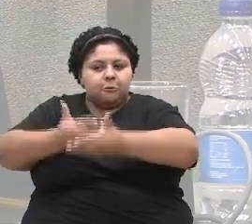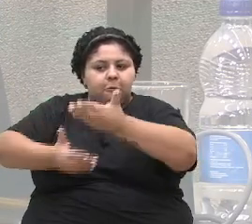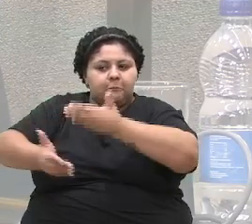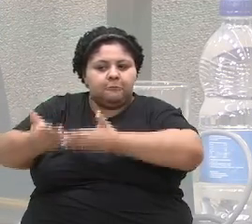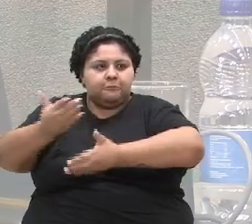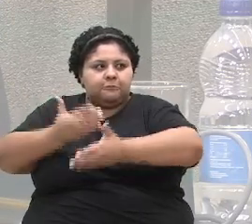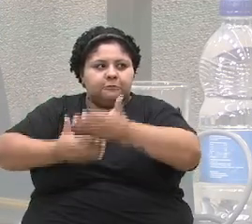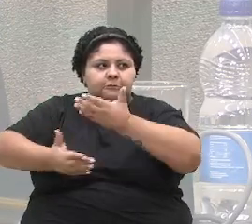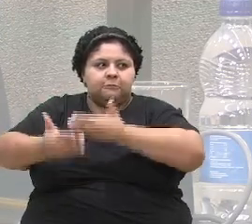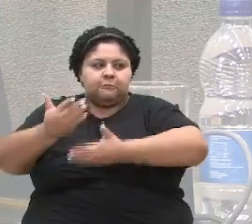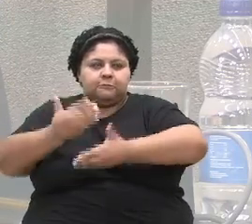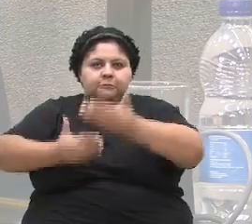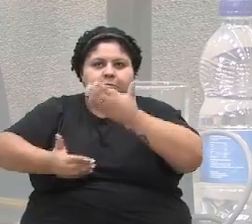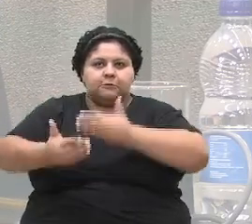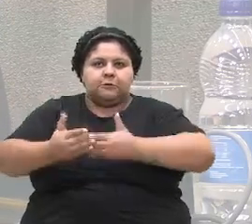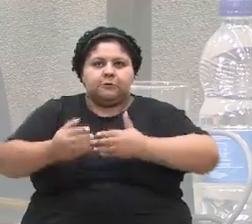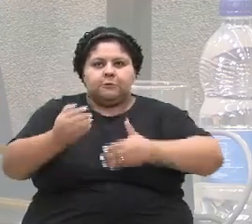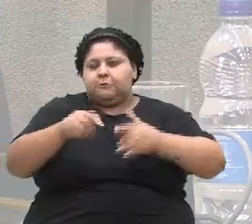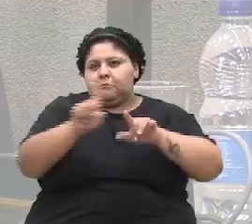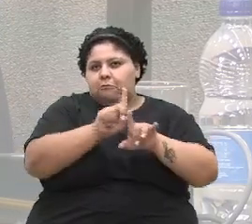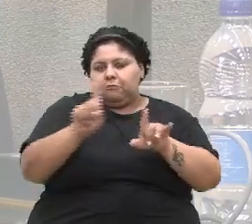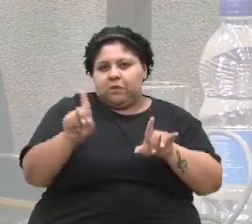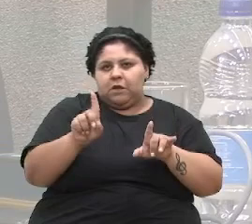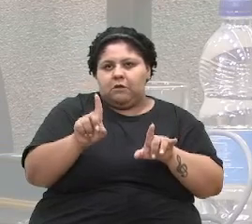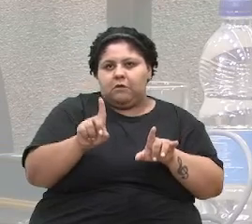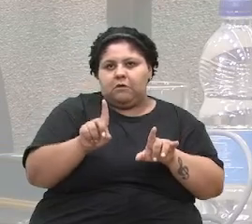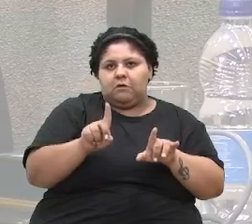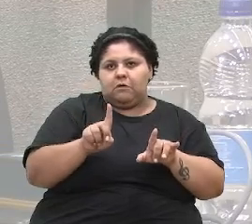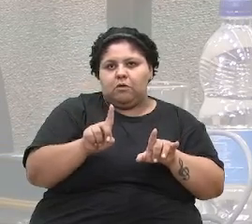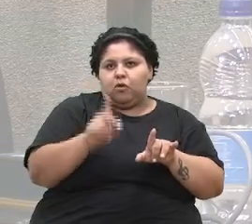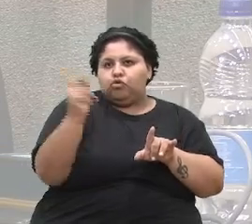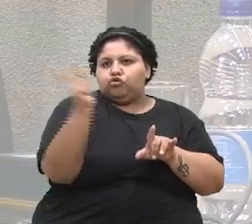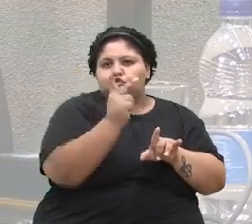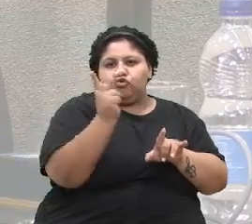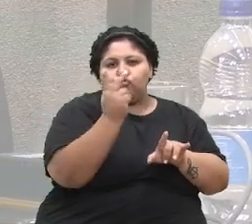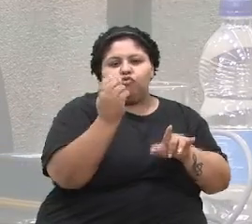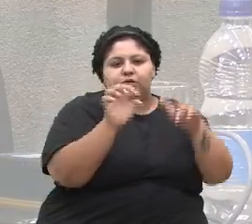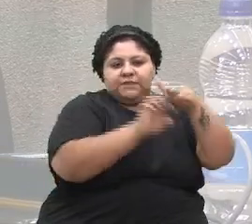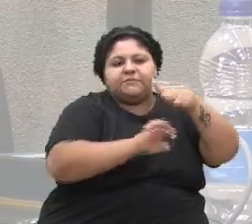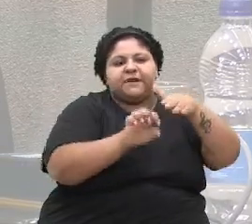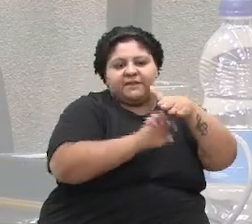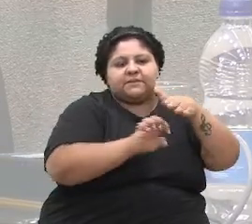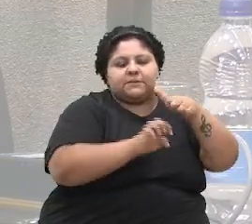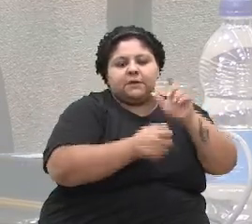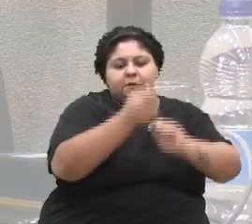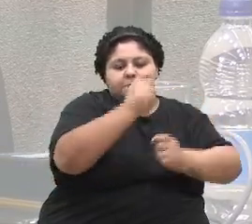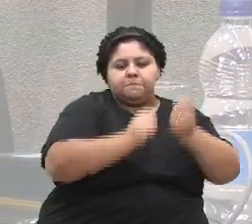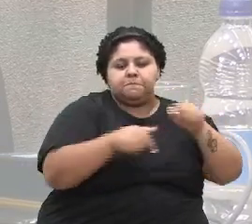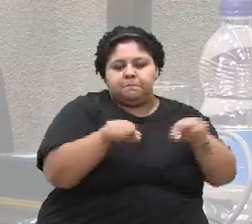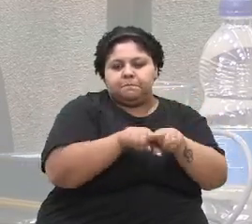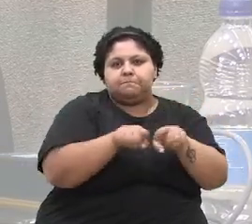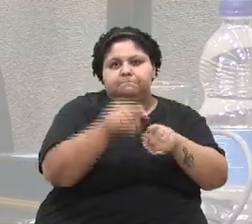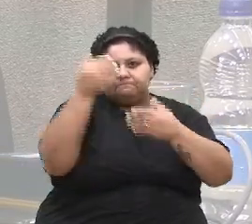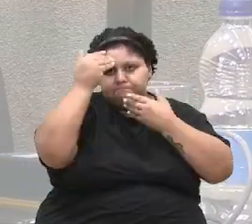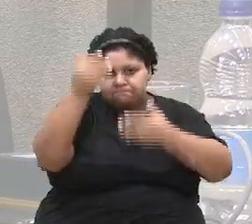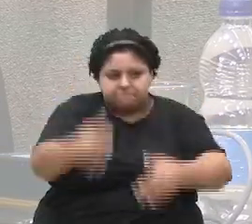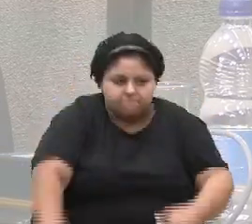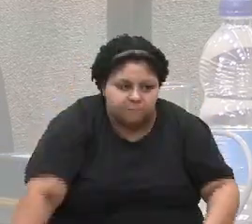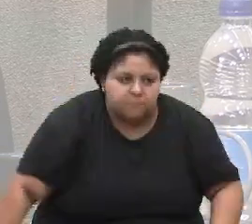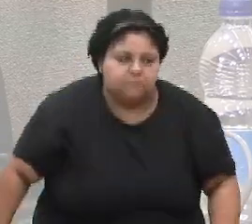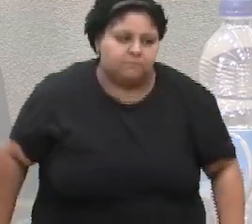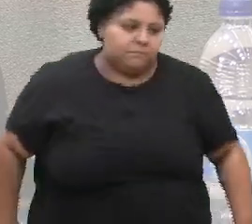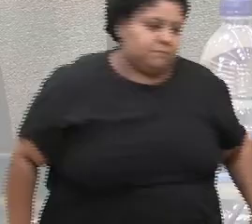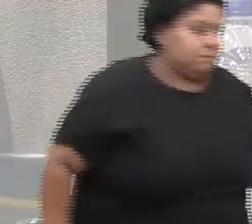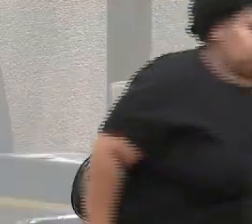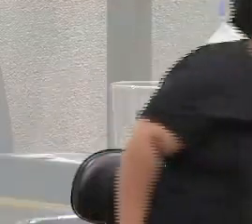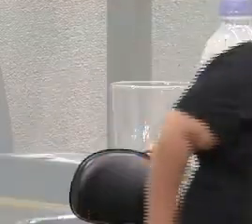não monopólio, pelo menos um oligopólio, né, até chegarmos numa concorrência perfeita. Obrigado. Exatamente,